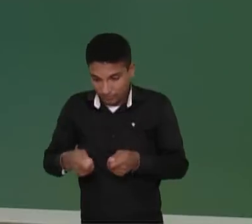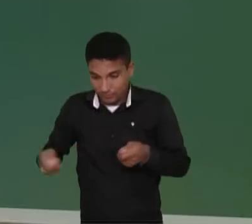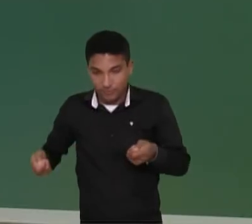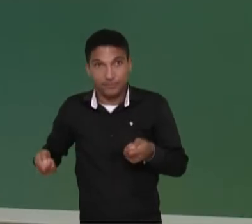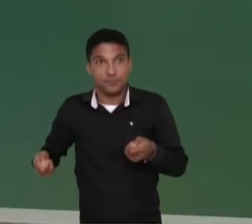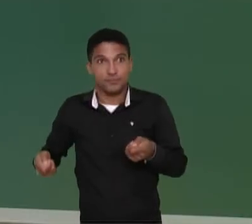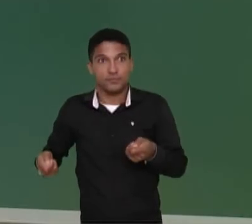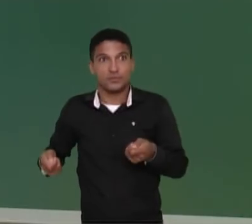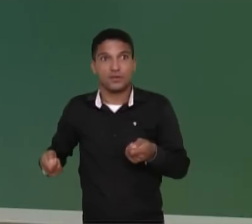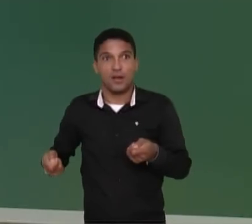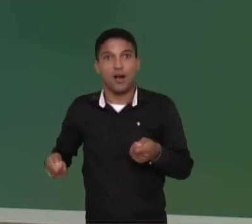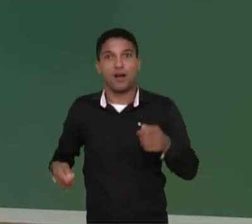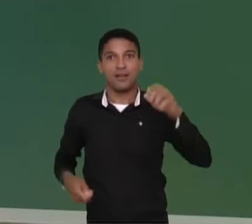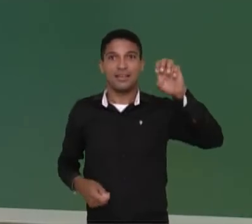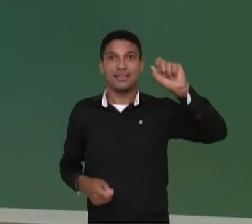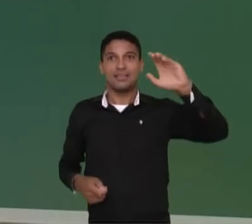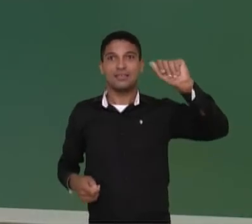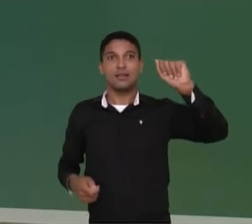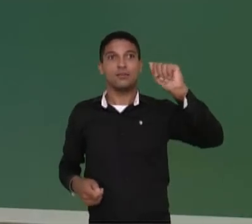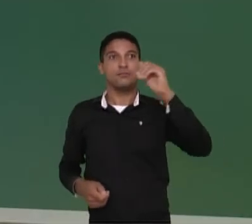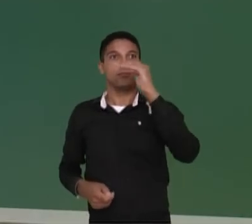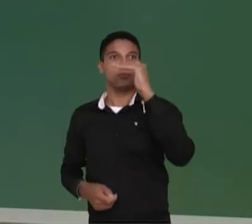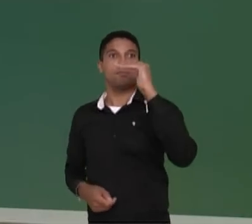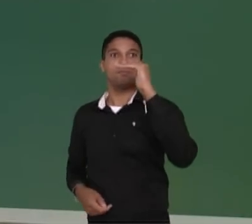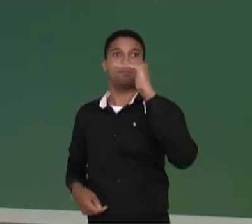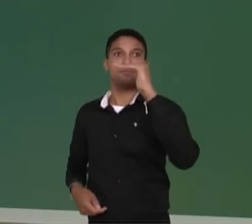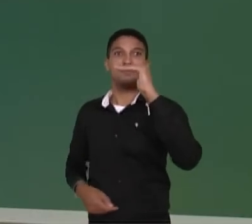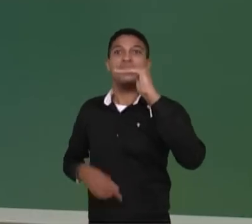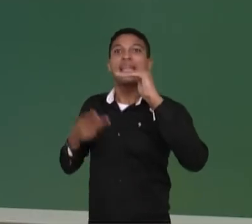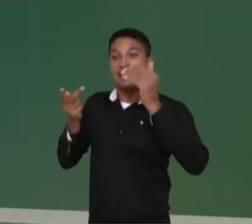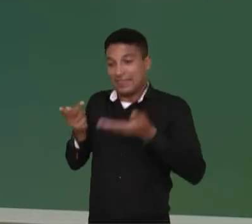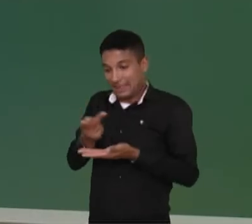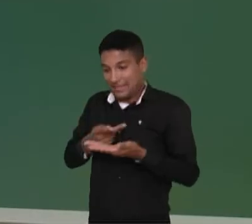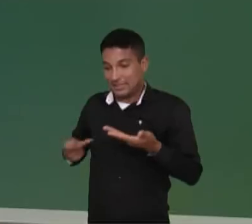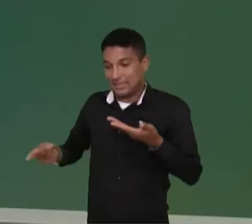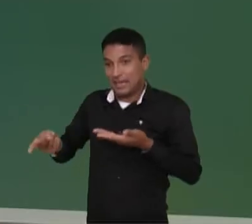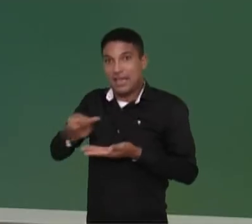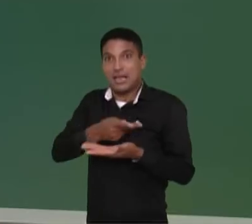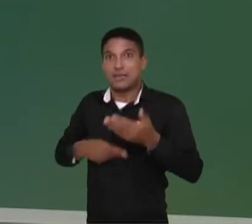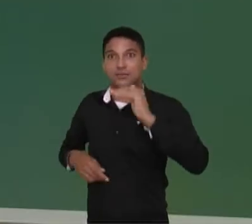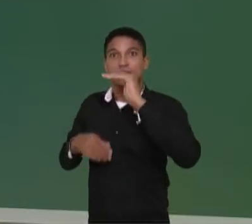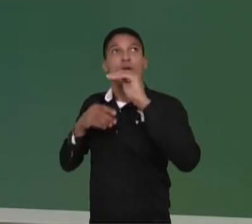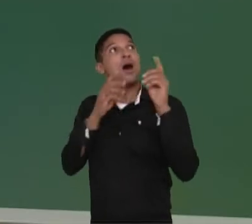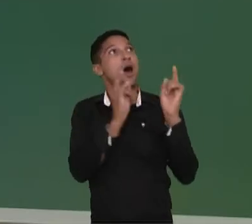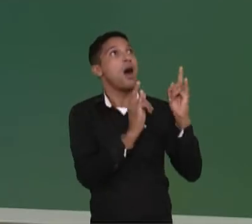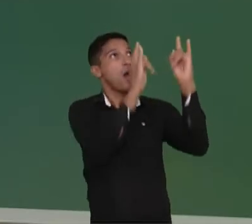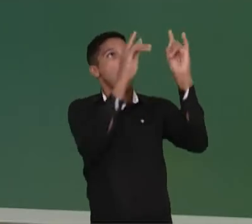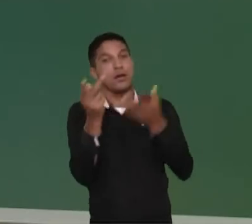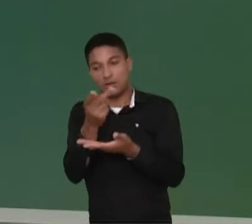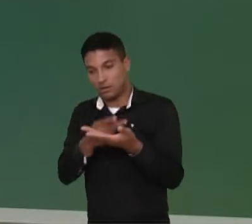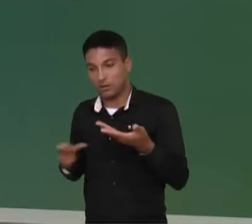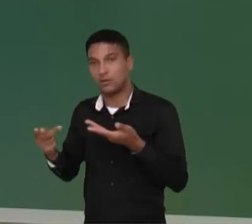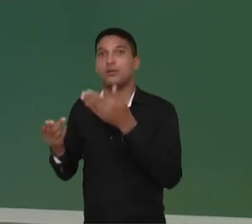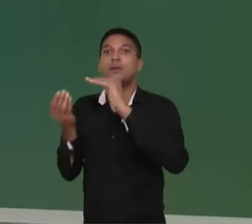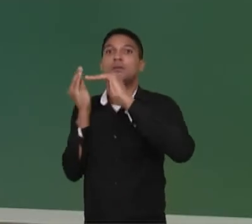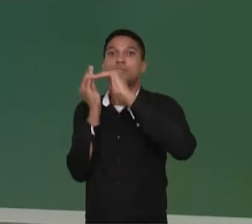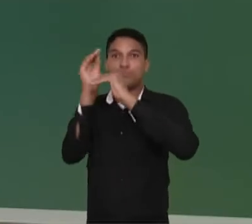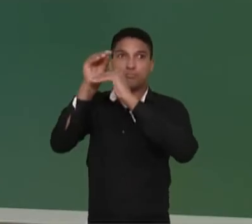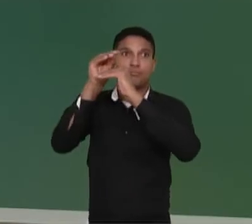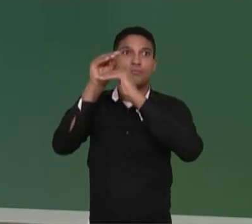desenho dividido pela medida real. Quanto mede a maquete? Na maquete, 80